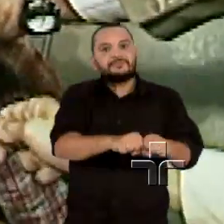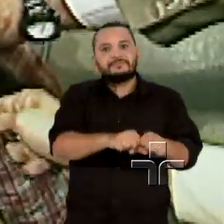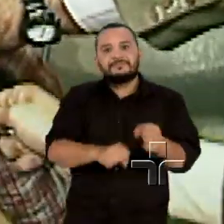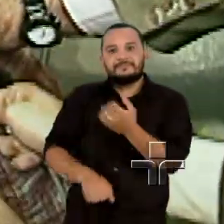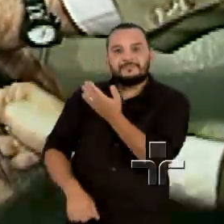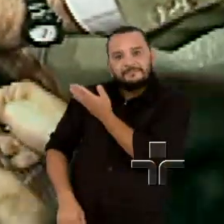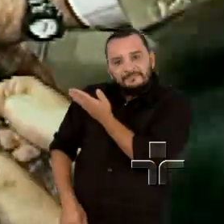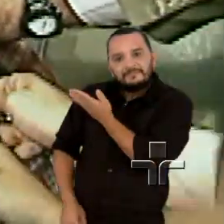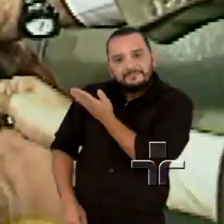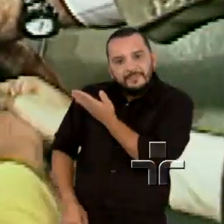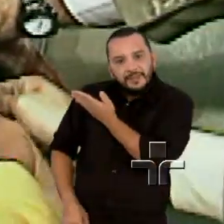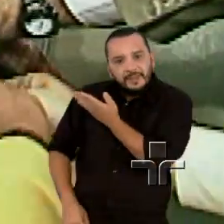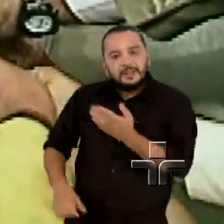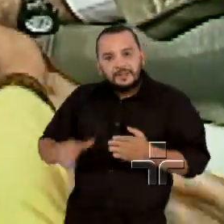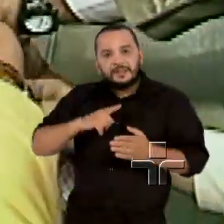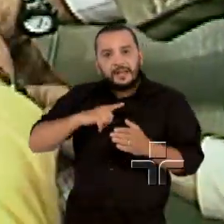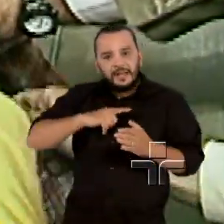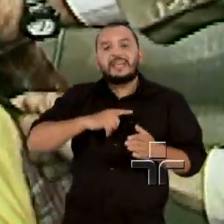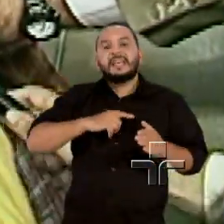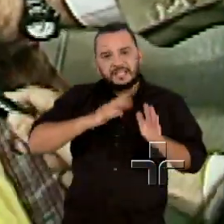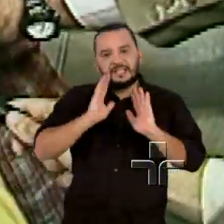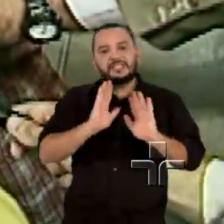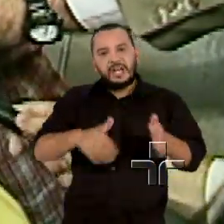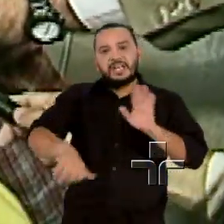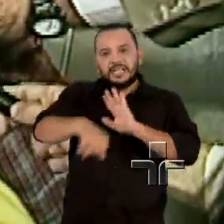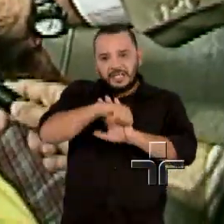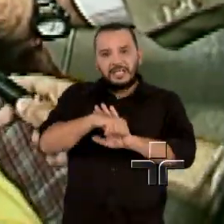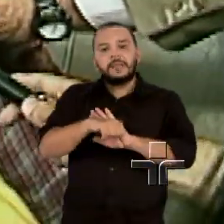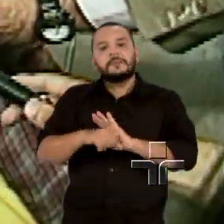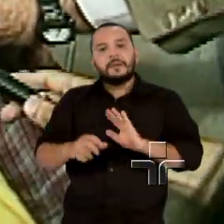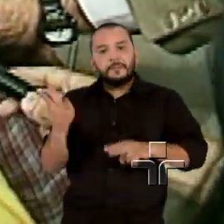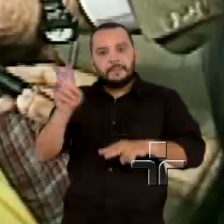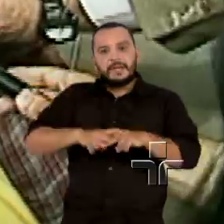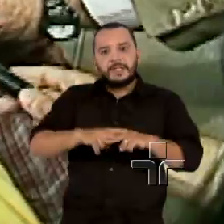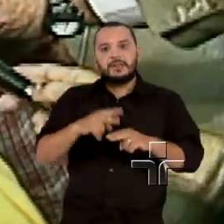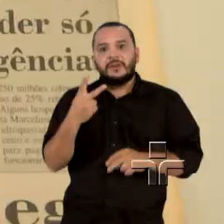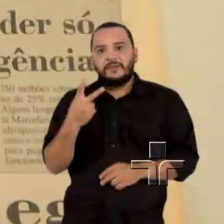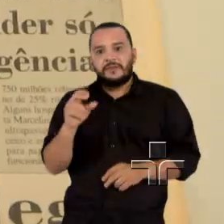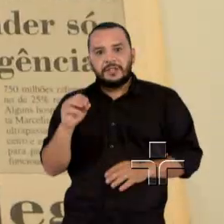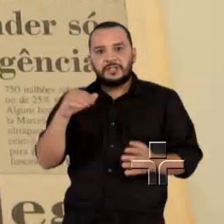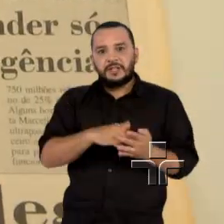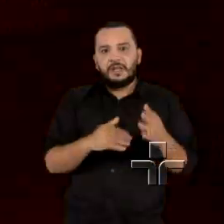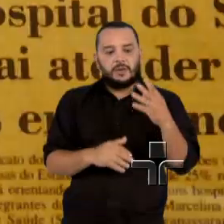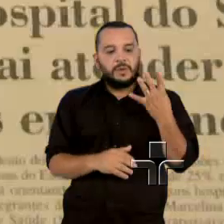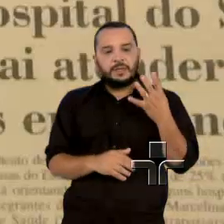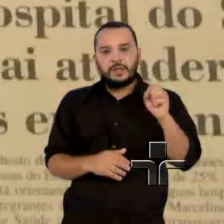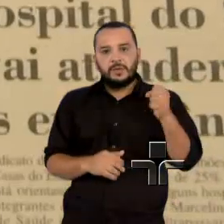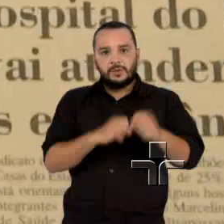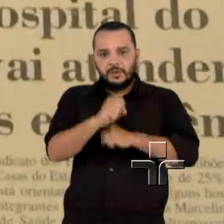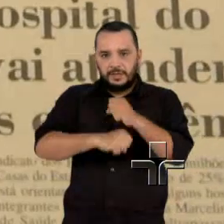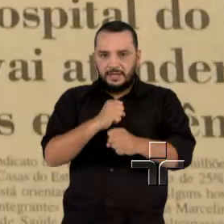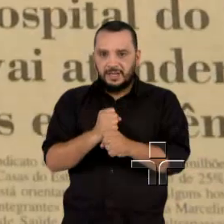com penas que variaram de 20 a 48 anos.